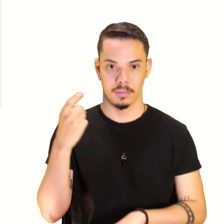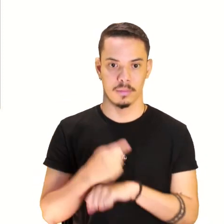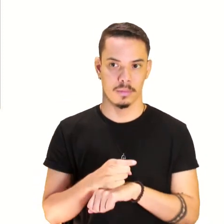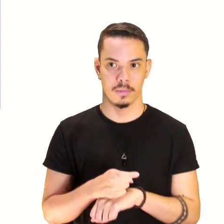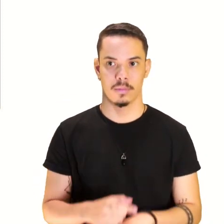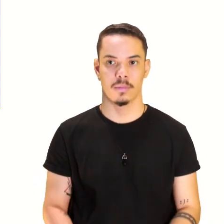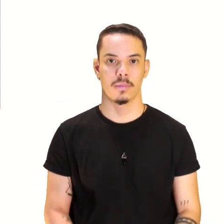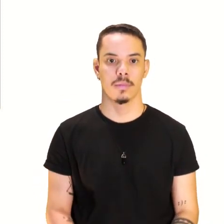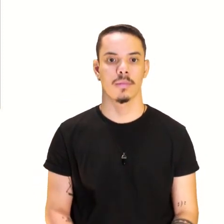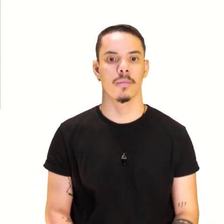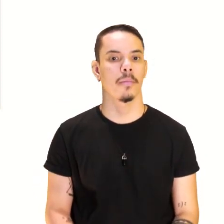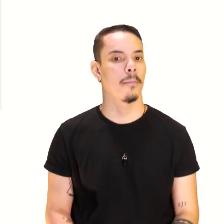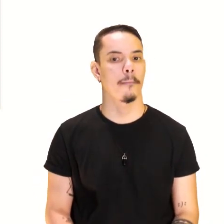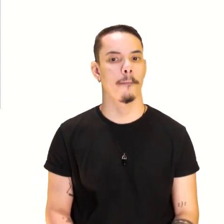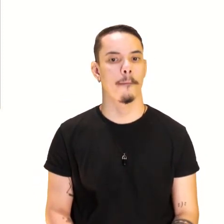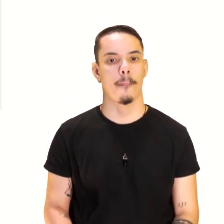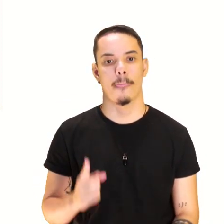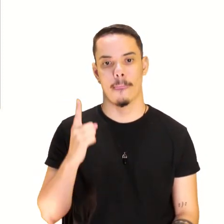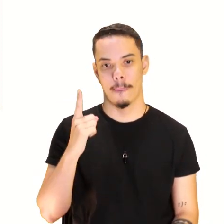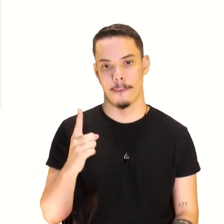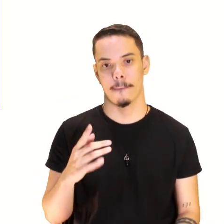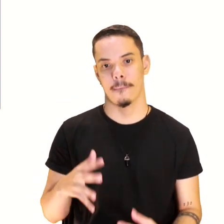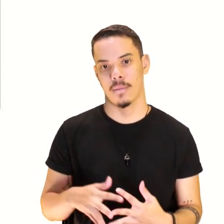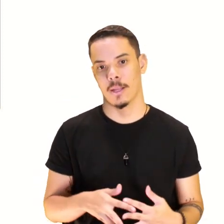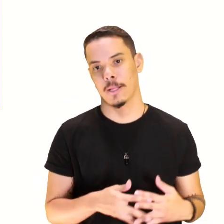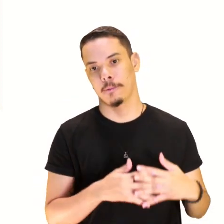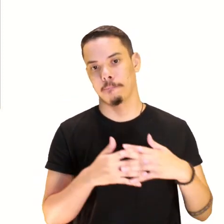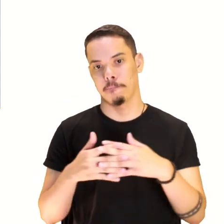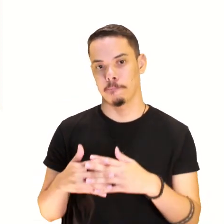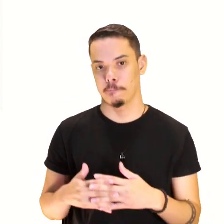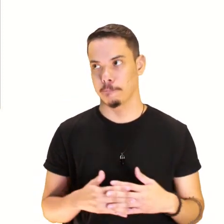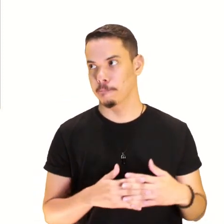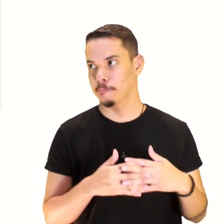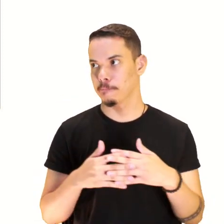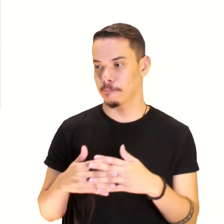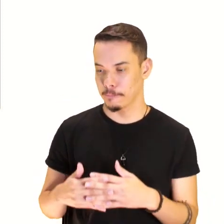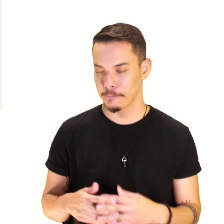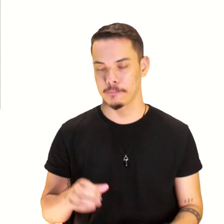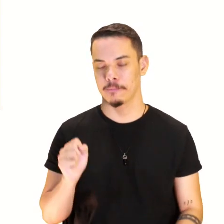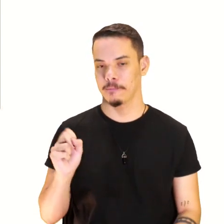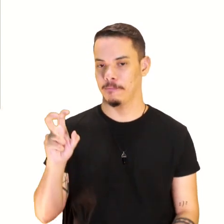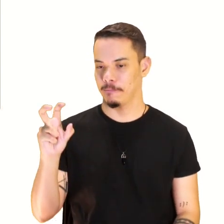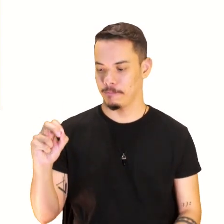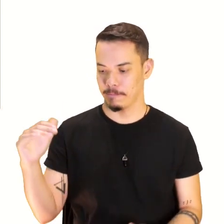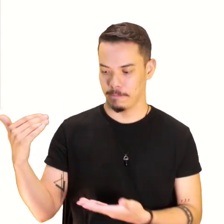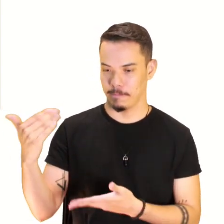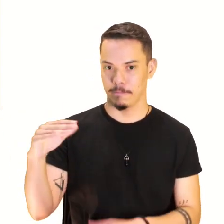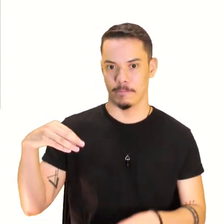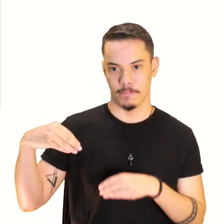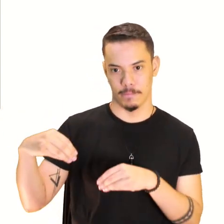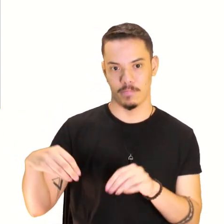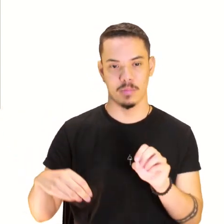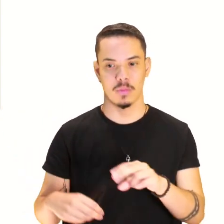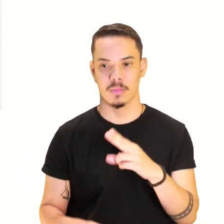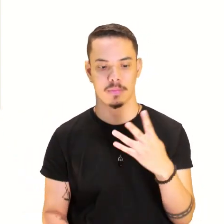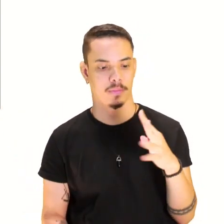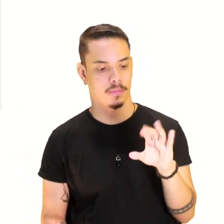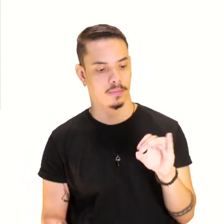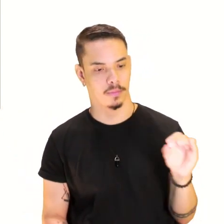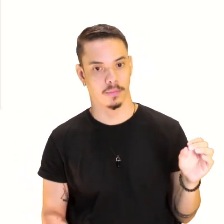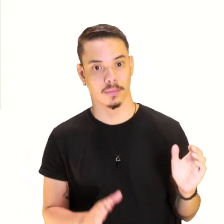tijolos. Um pequeno caminhão pode carregar 50 sacos de areia ou 400